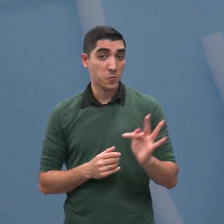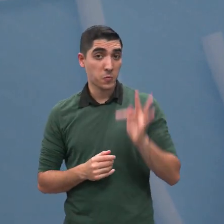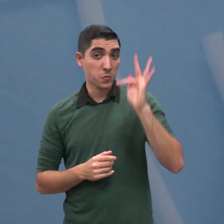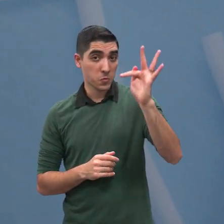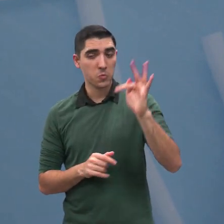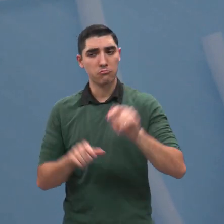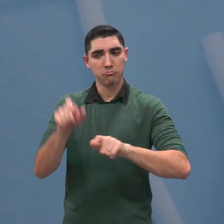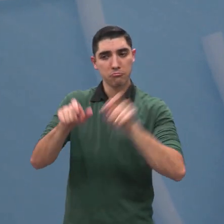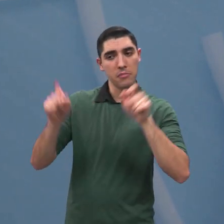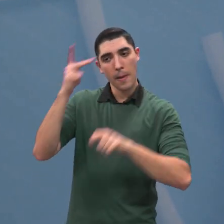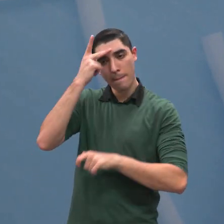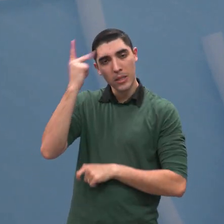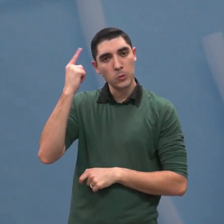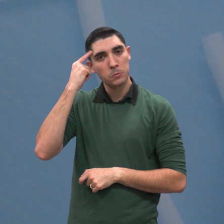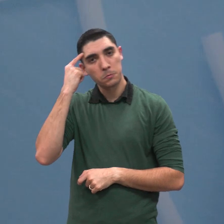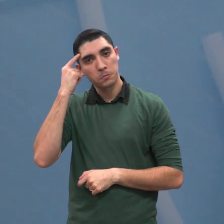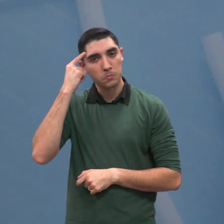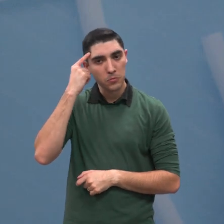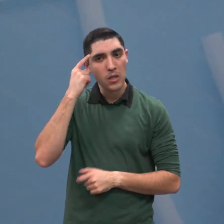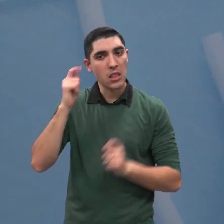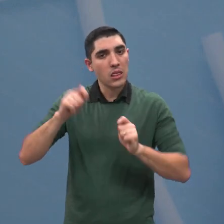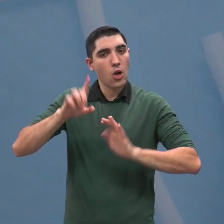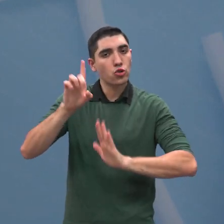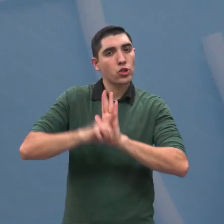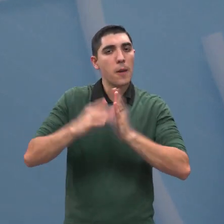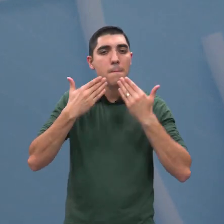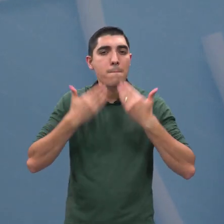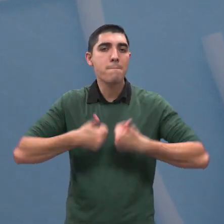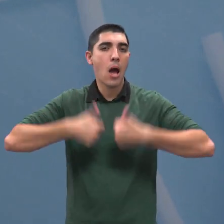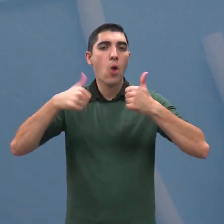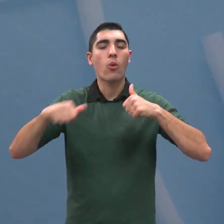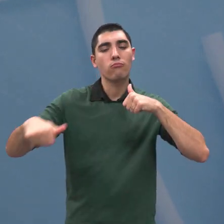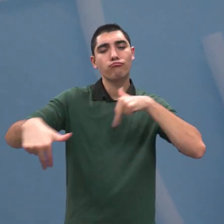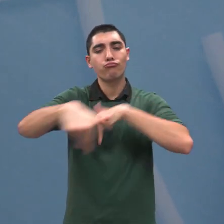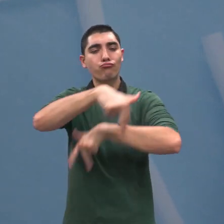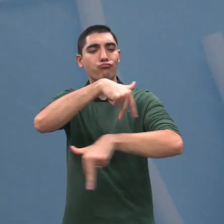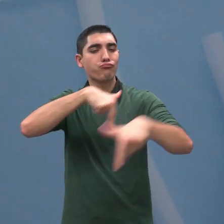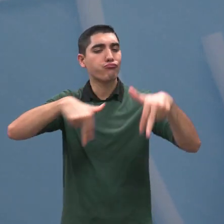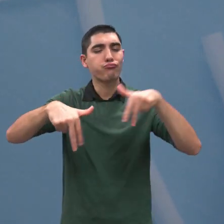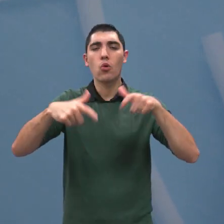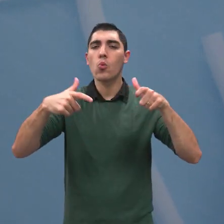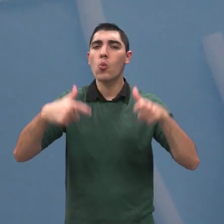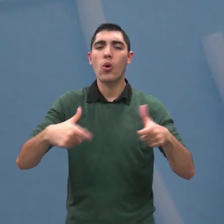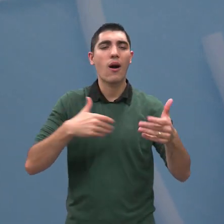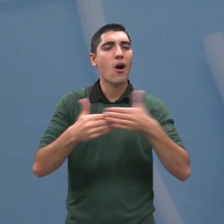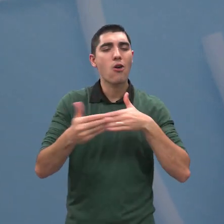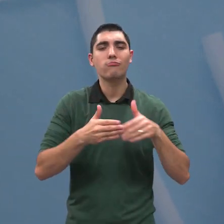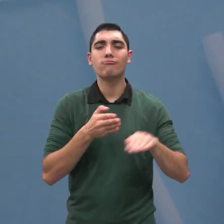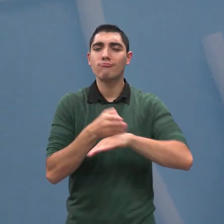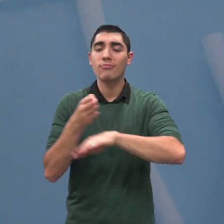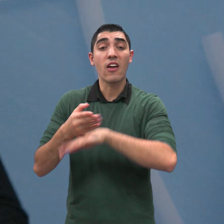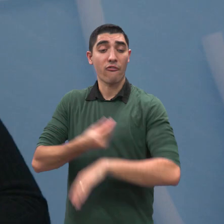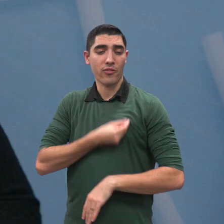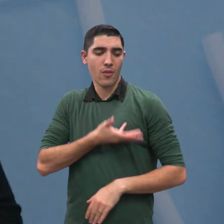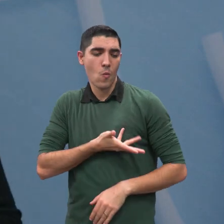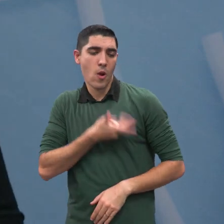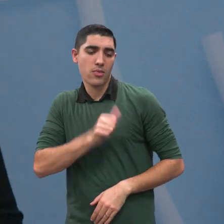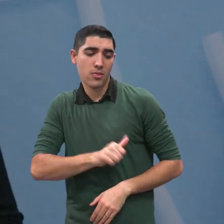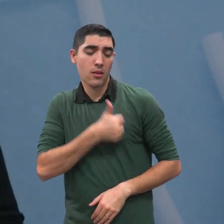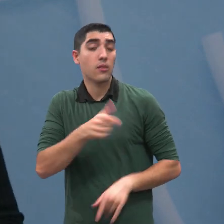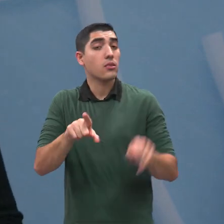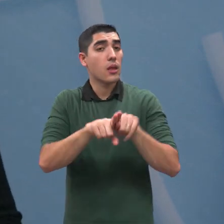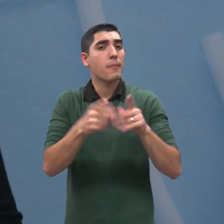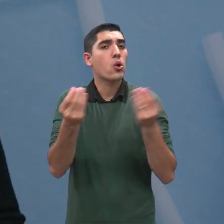as pessoas elas possam ir e vir com mais tranquilidade, ter qualidade de vida e também como que